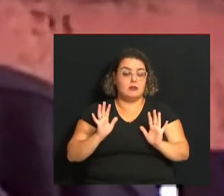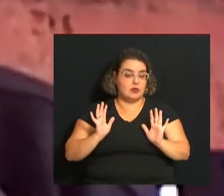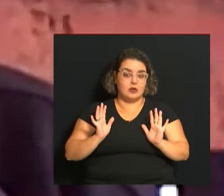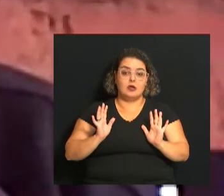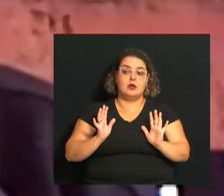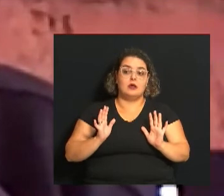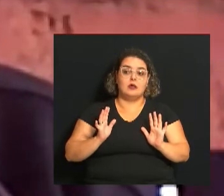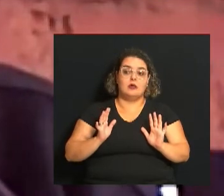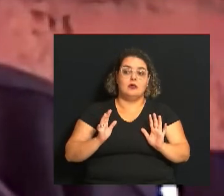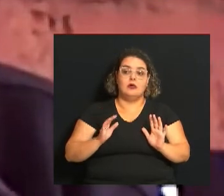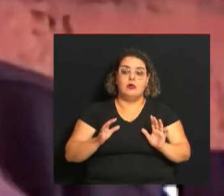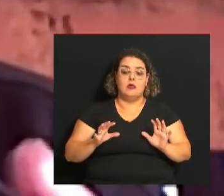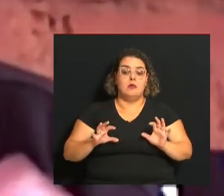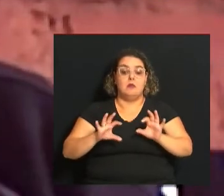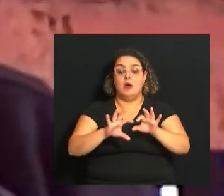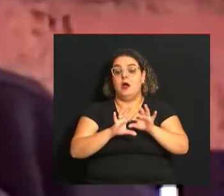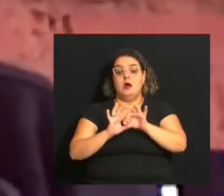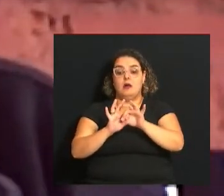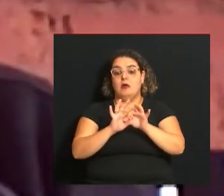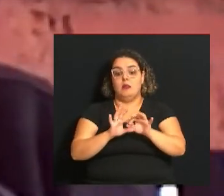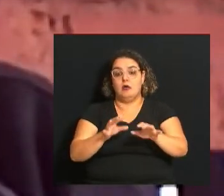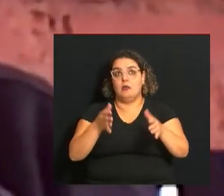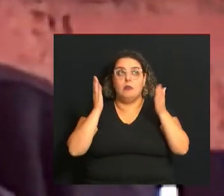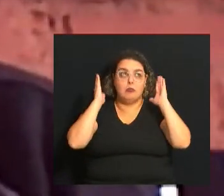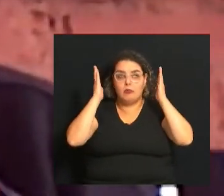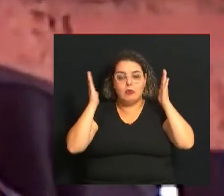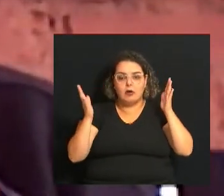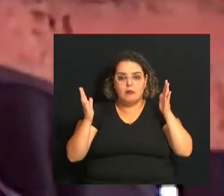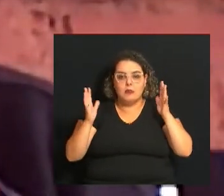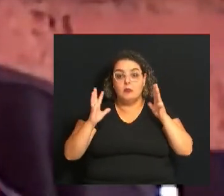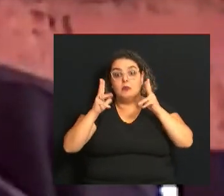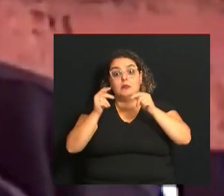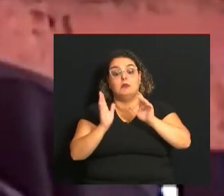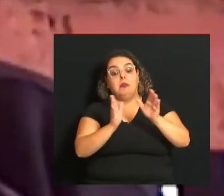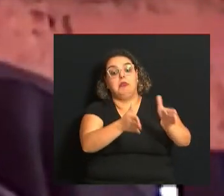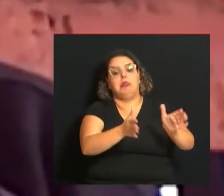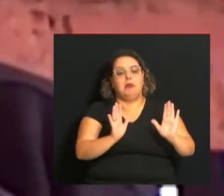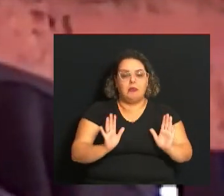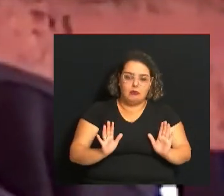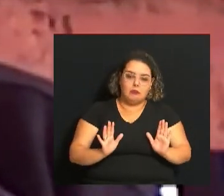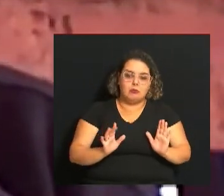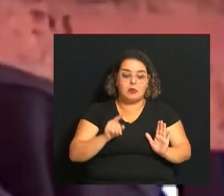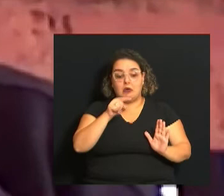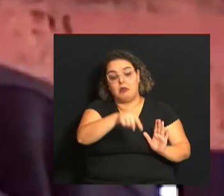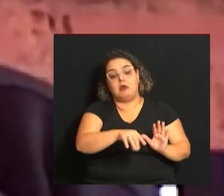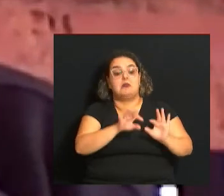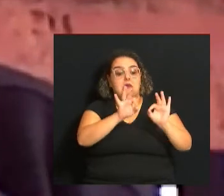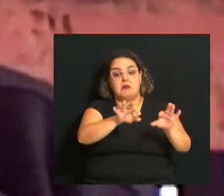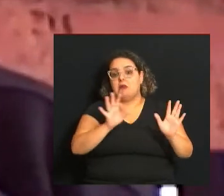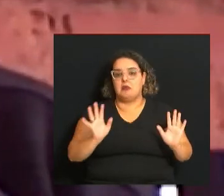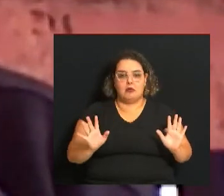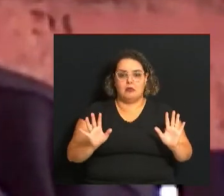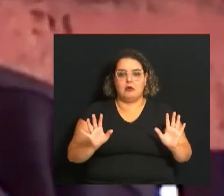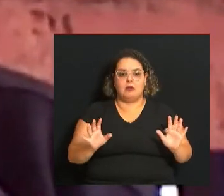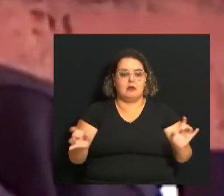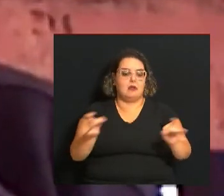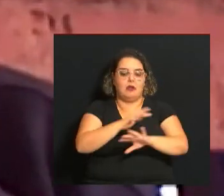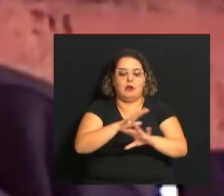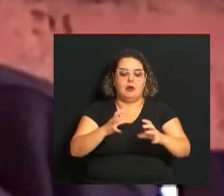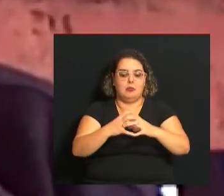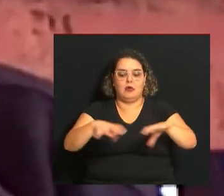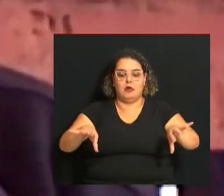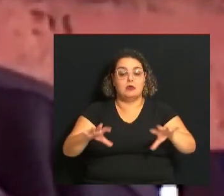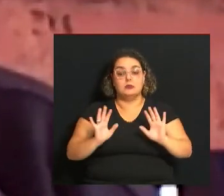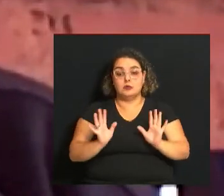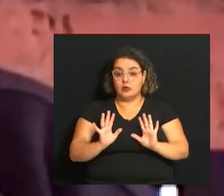aqui uma união burra, quer dizer, vamos todos para um lado só porque isso acaba com a desunião. Não, precisa ser